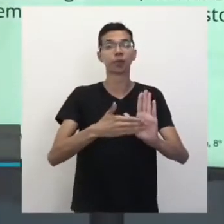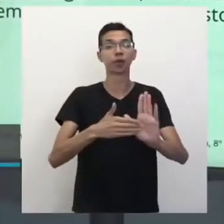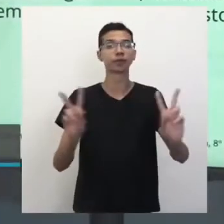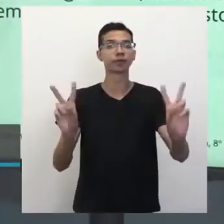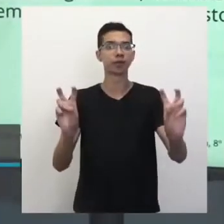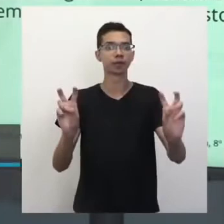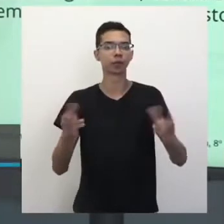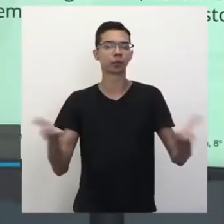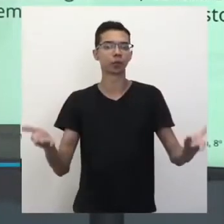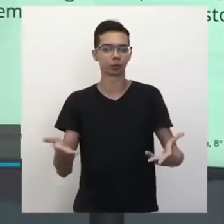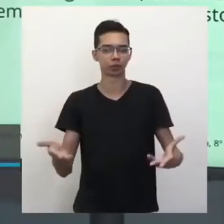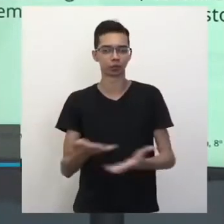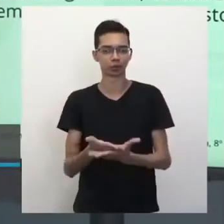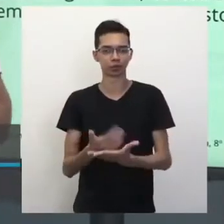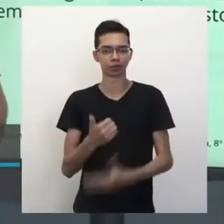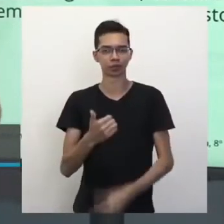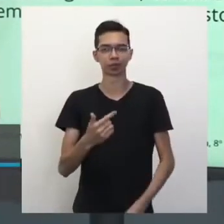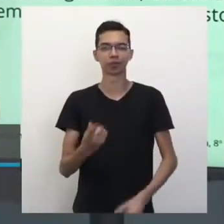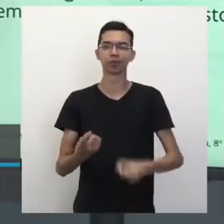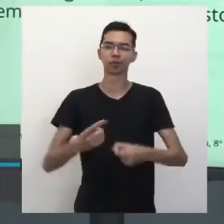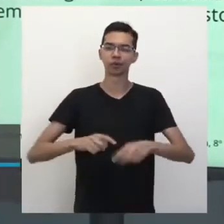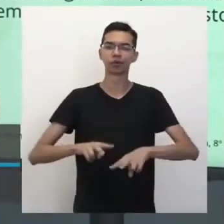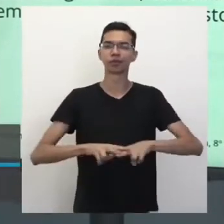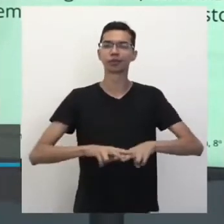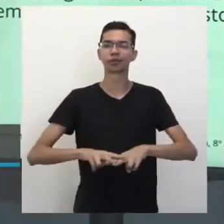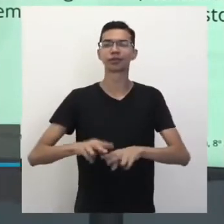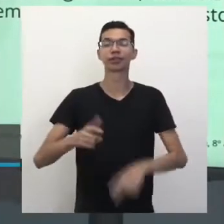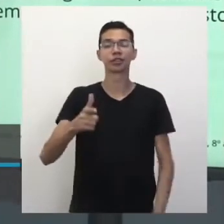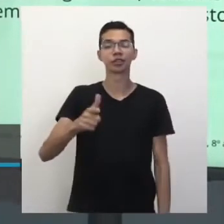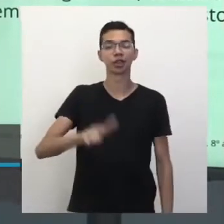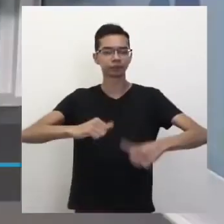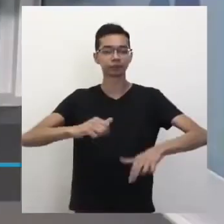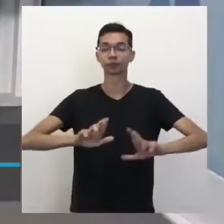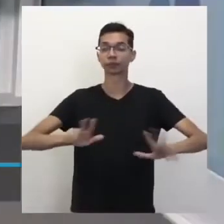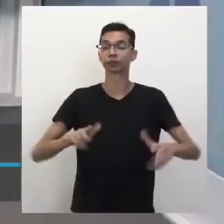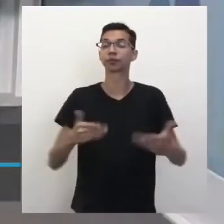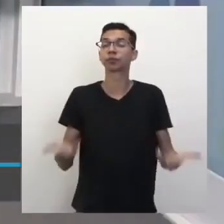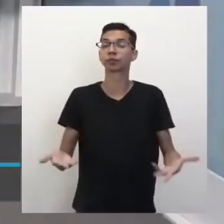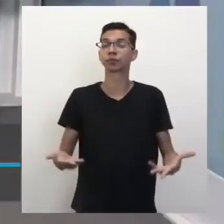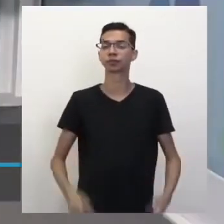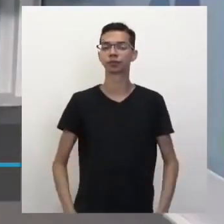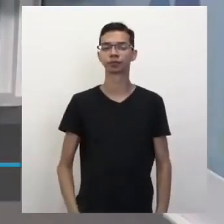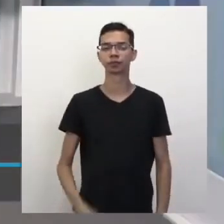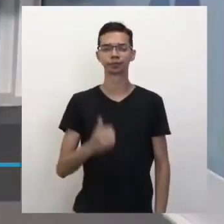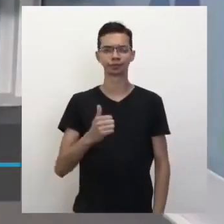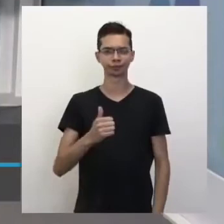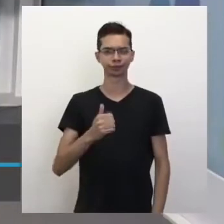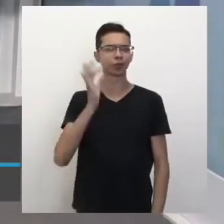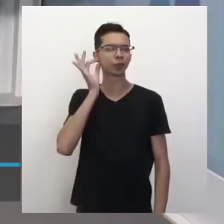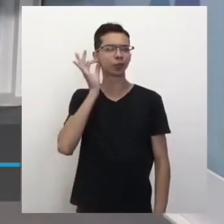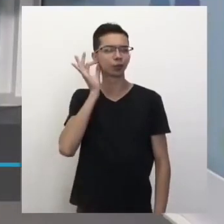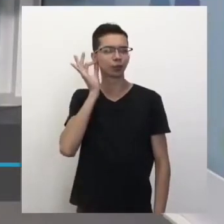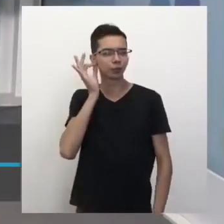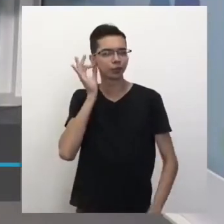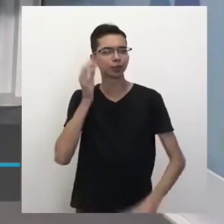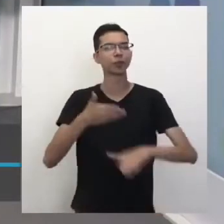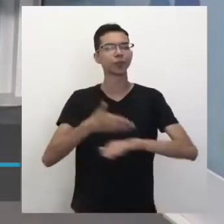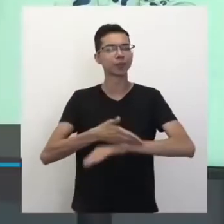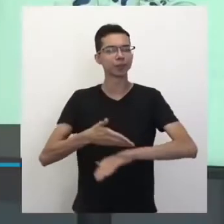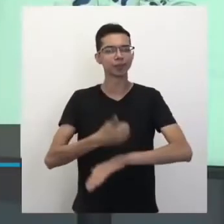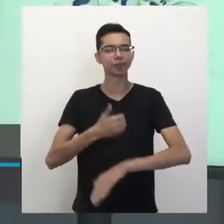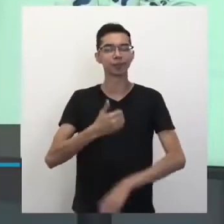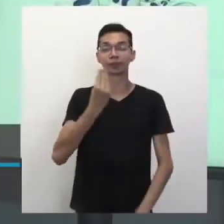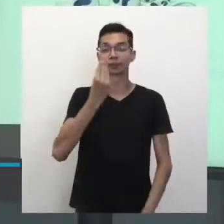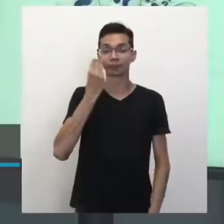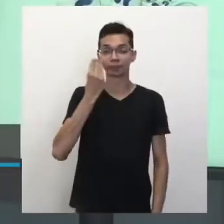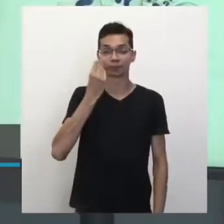desse dia. Vamos voltar e retomar a questão do artigo de opinião. Ótima participação. Então, eles já tentaram ou conseguiram